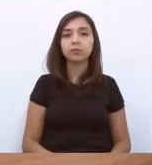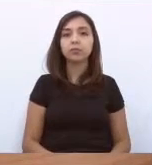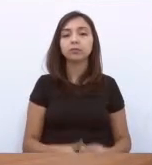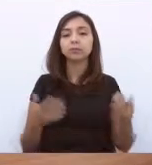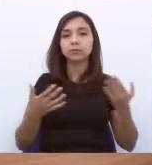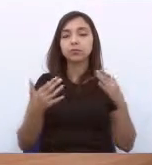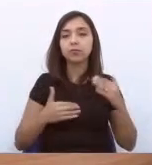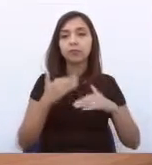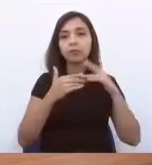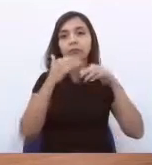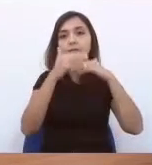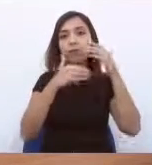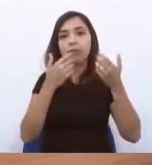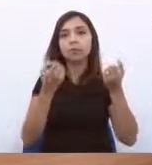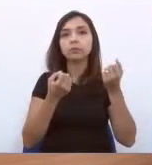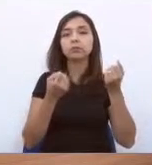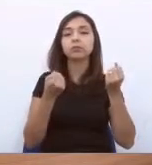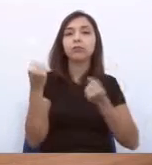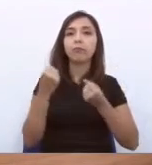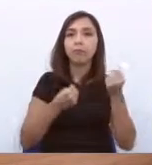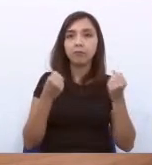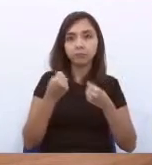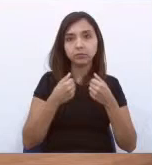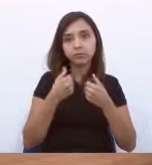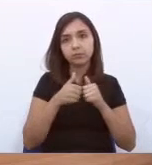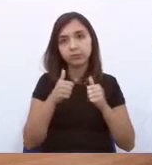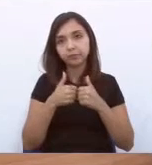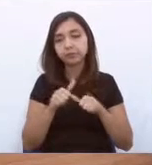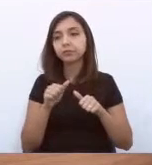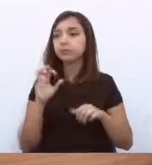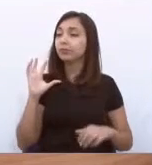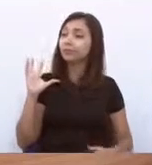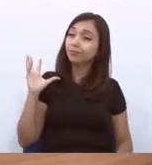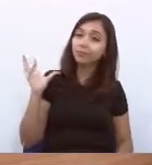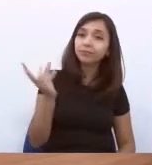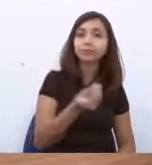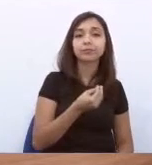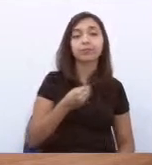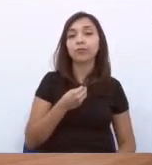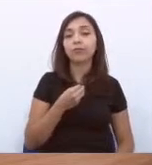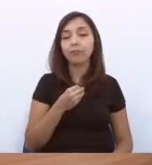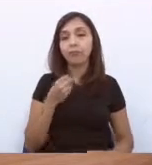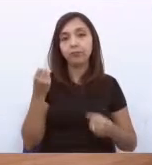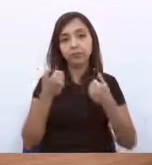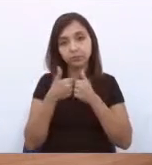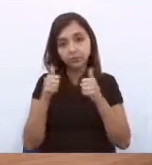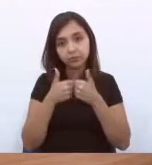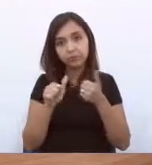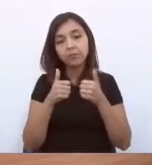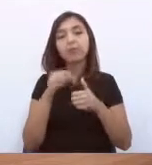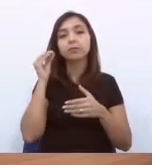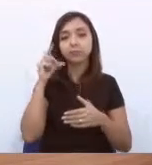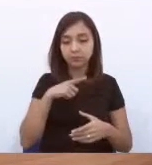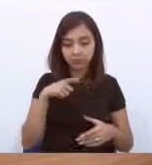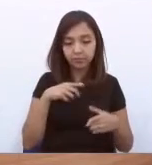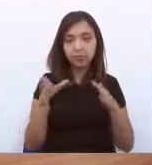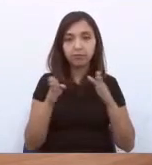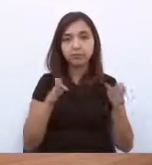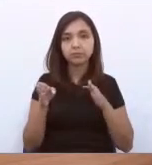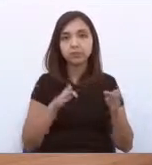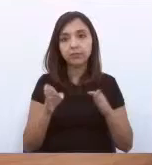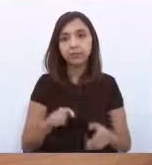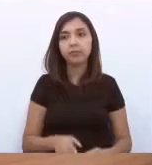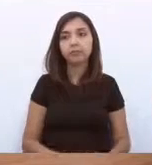do transporte da nossa cidade na questão da acessibilidade. Todos os veículos, sem exceção, têm